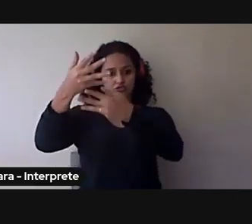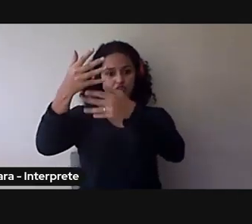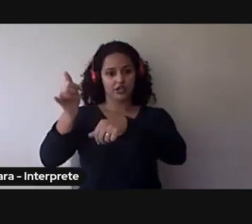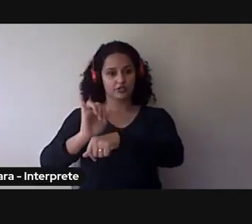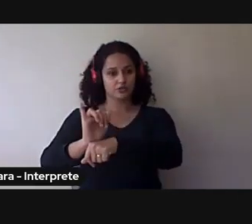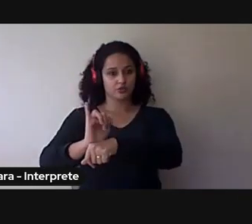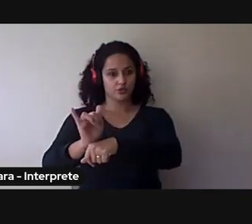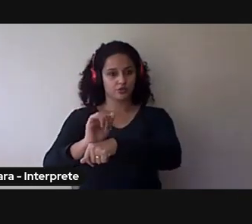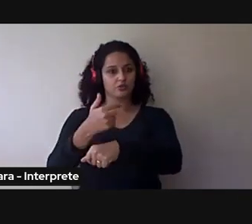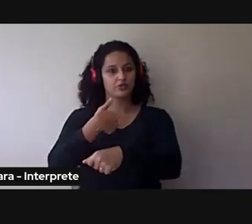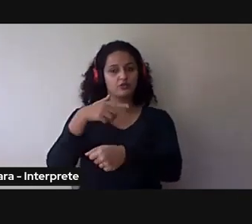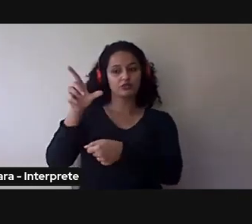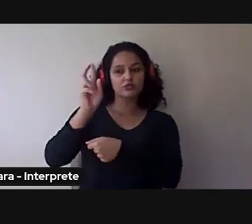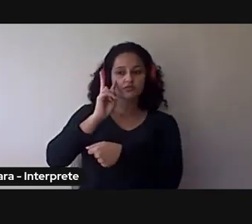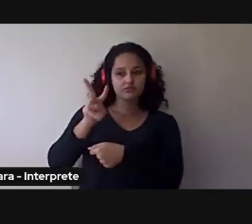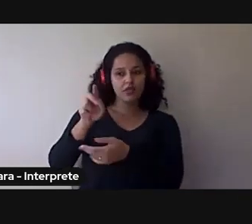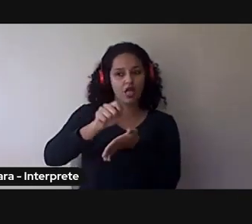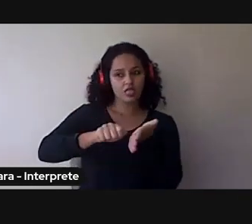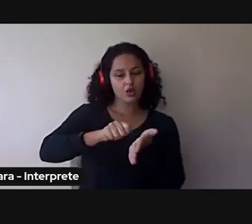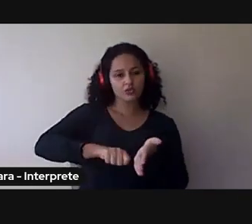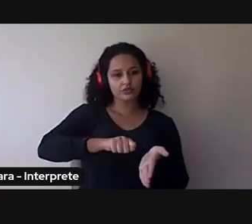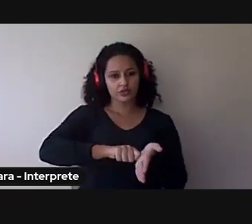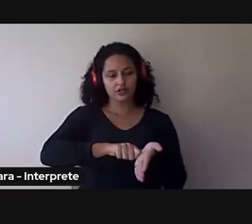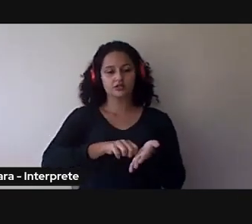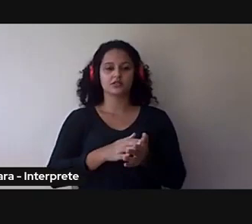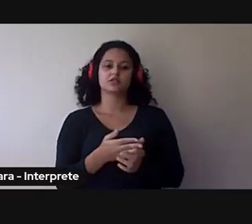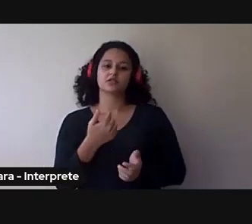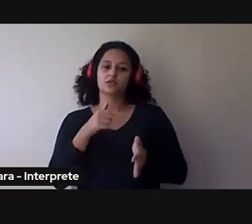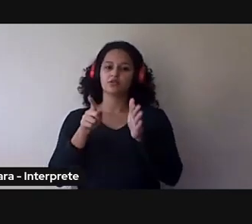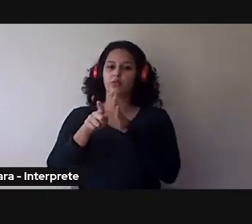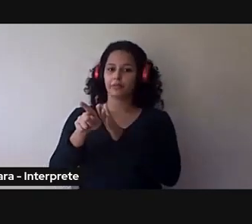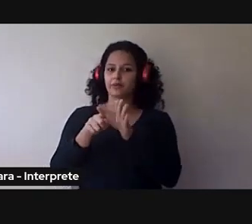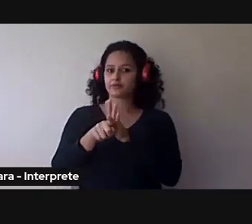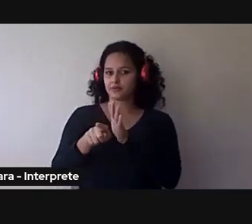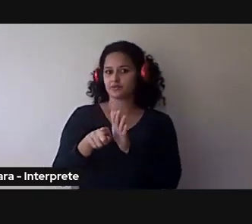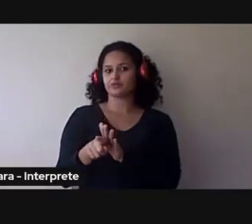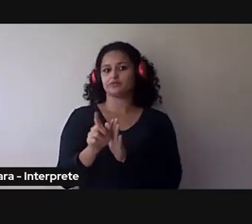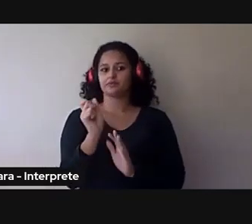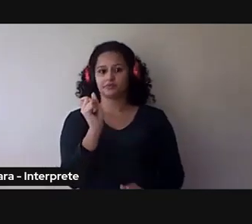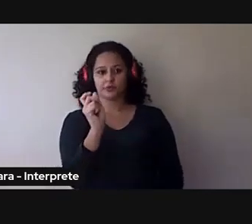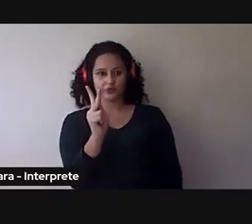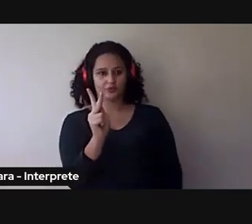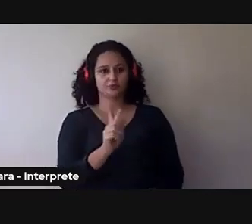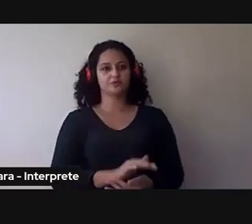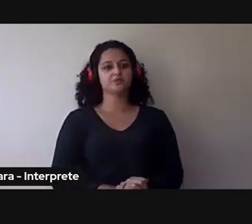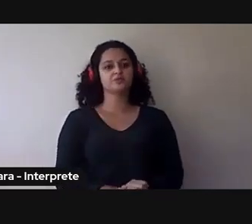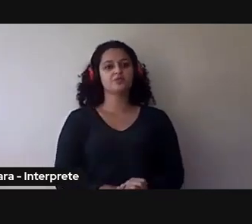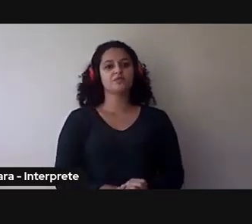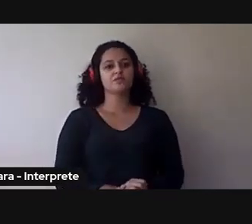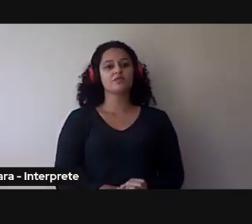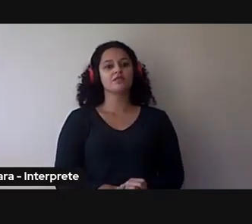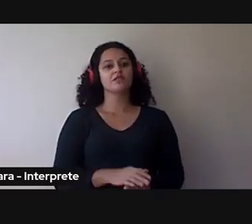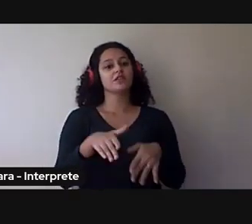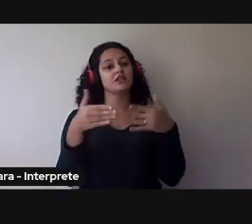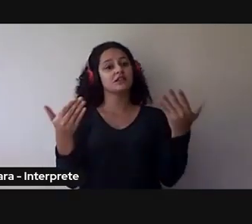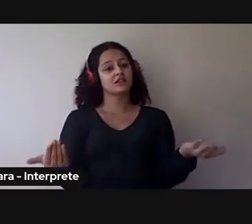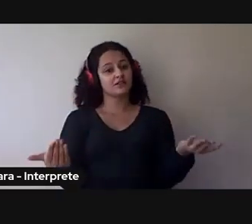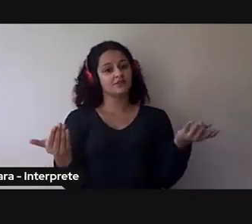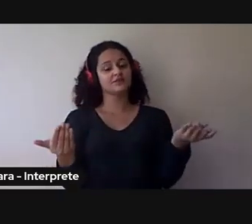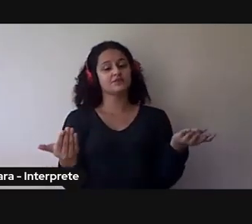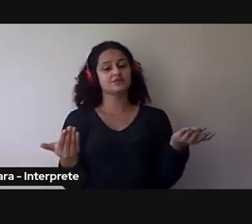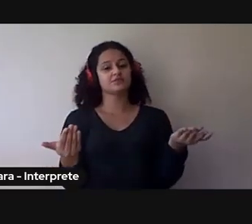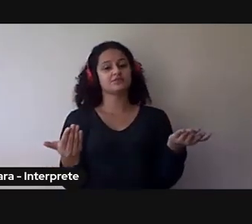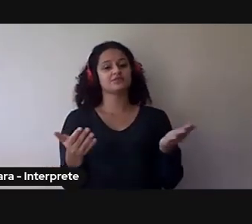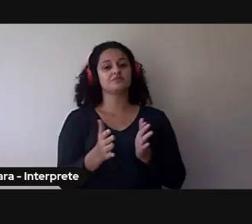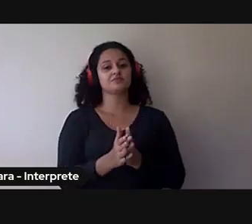apresentação, da defesa, da arguição, eu vou perguntando quem ainda está aí, tá bom? Então, sem mais demora, eu